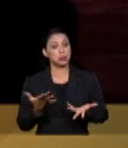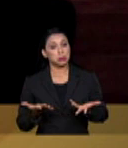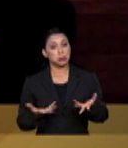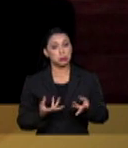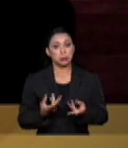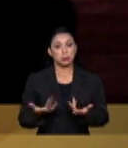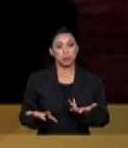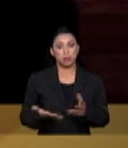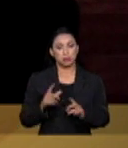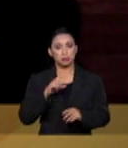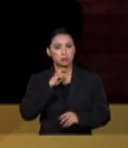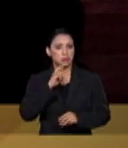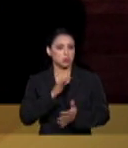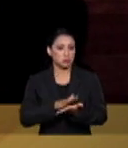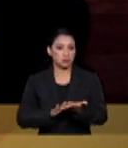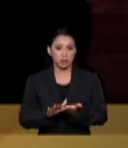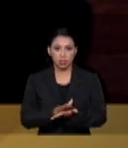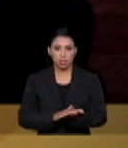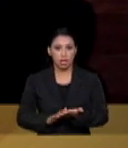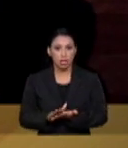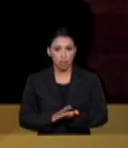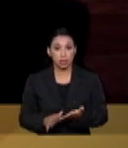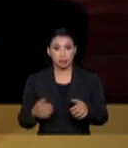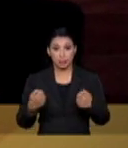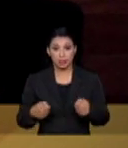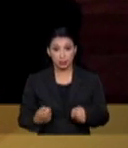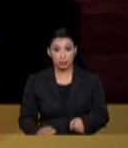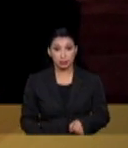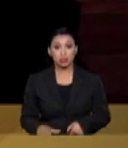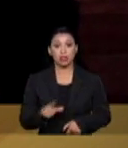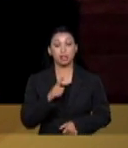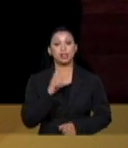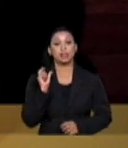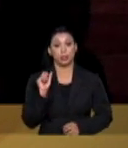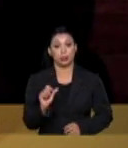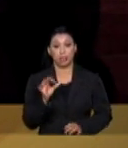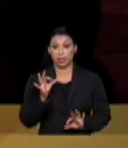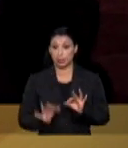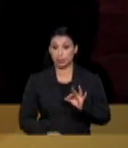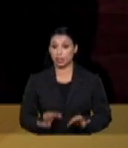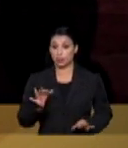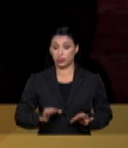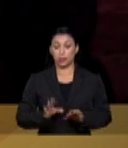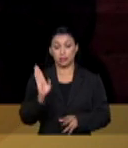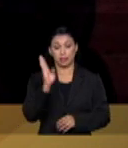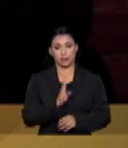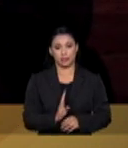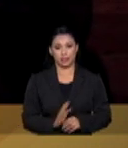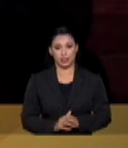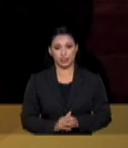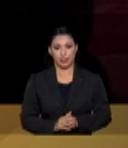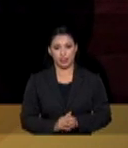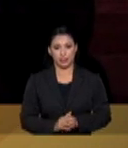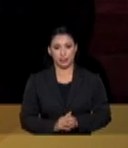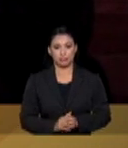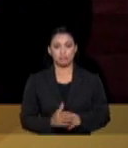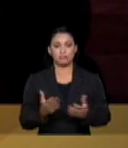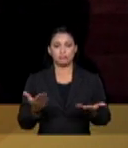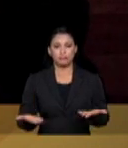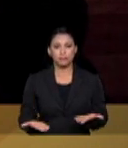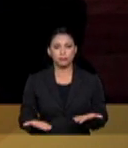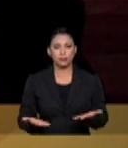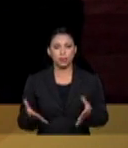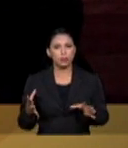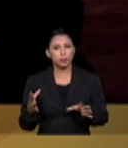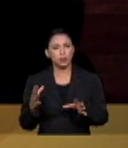Essência geraram alguma dúvida são demandas que vicejam na justiça brasileira Parabéns